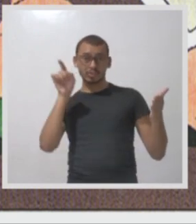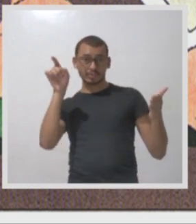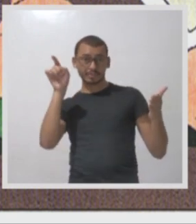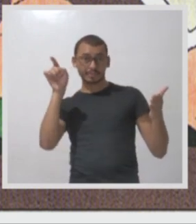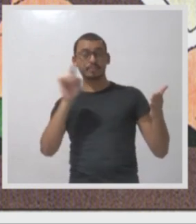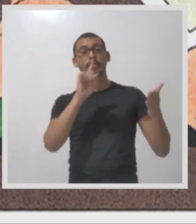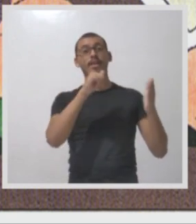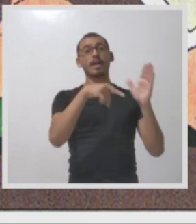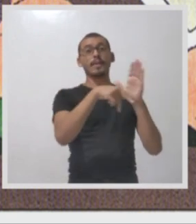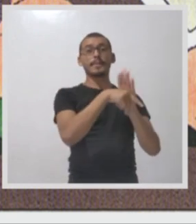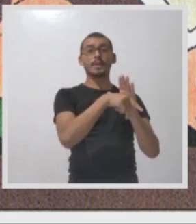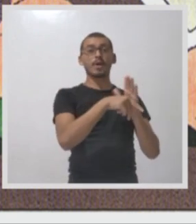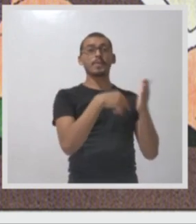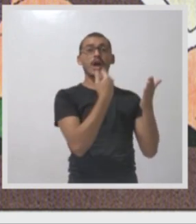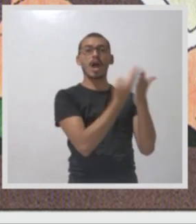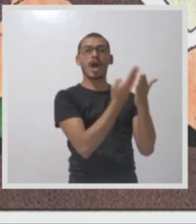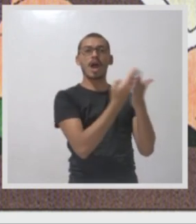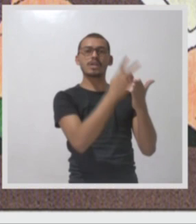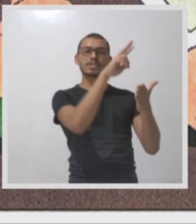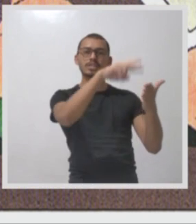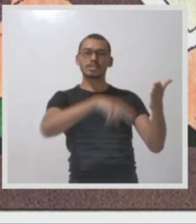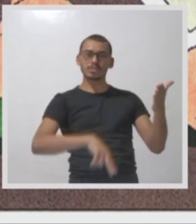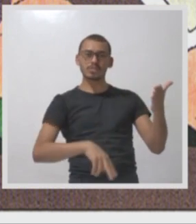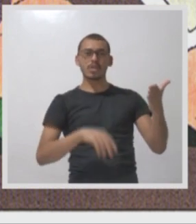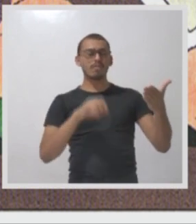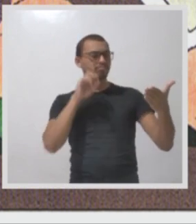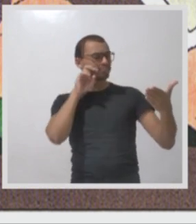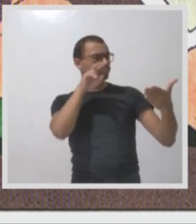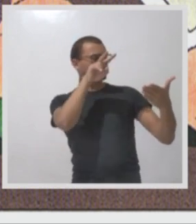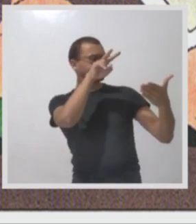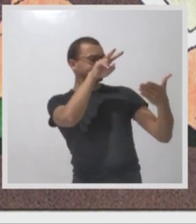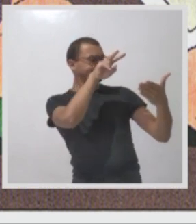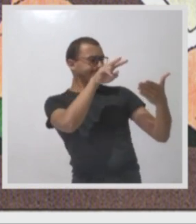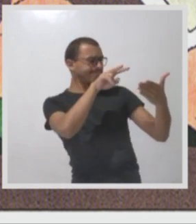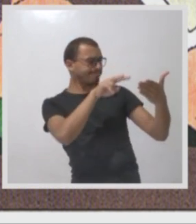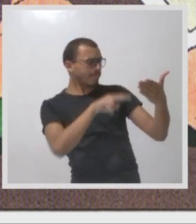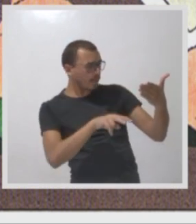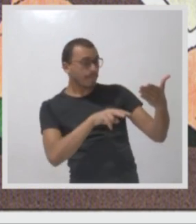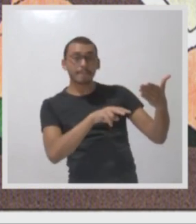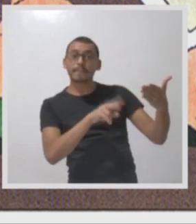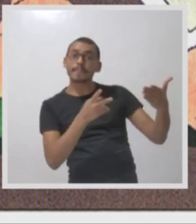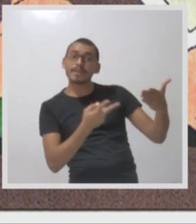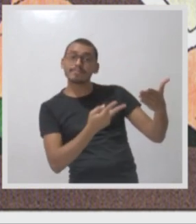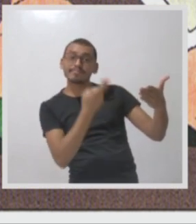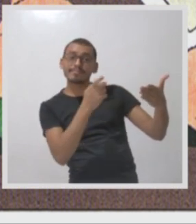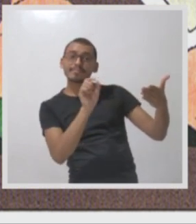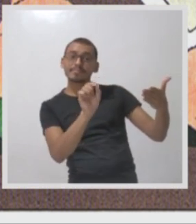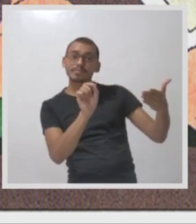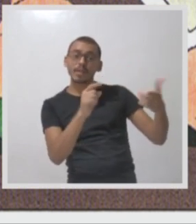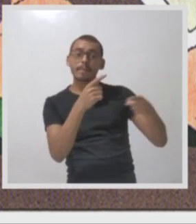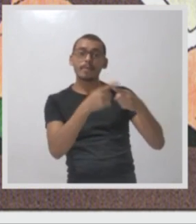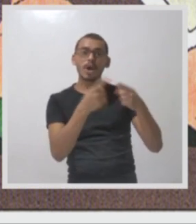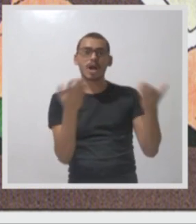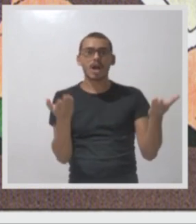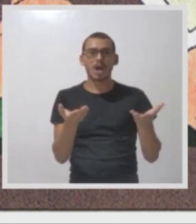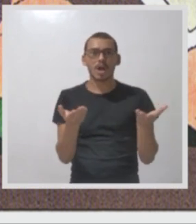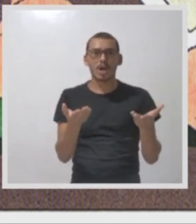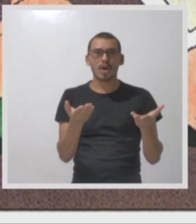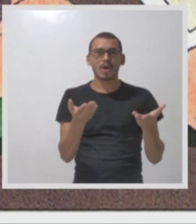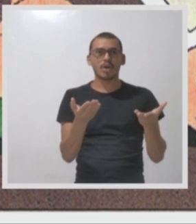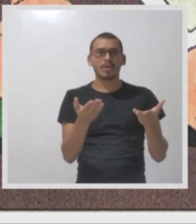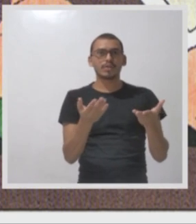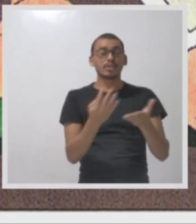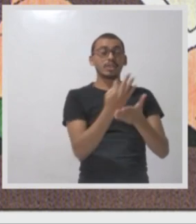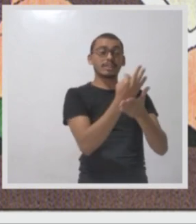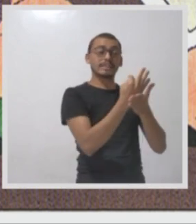um poema. E você, olhando para ele, você já pode identificar. Porque agora, na verdade, os